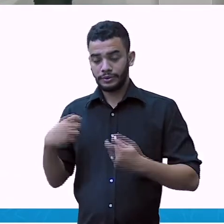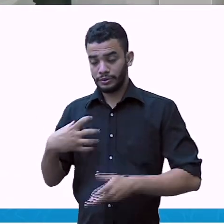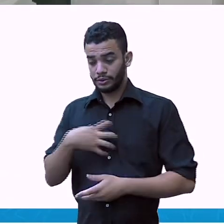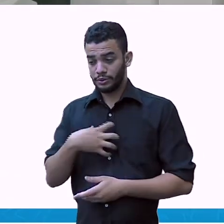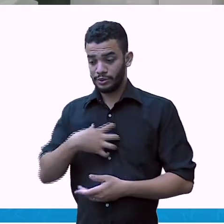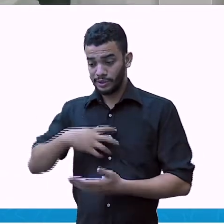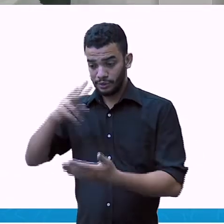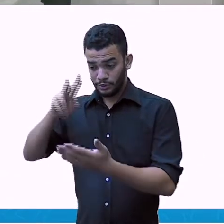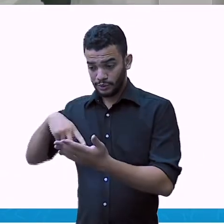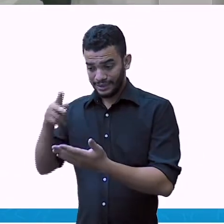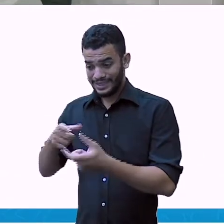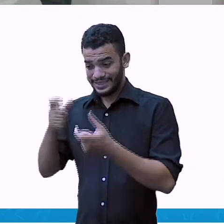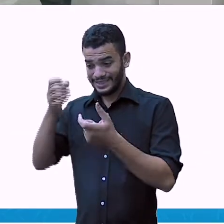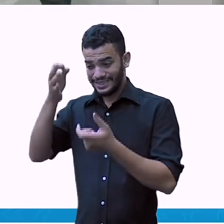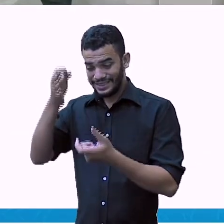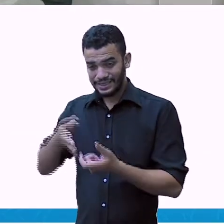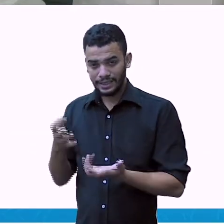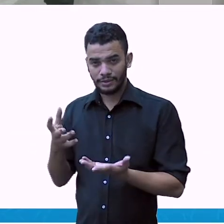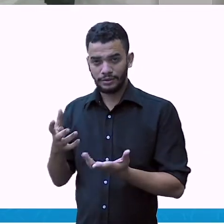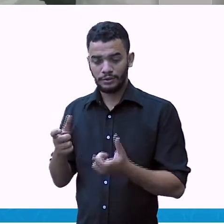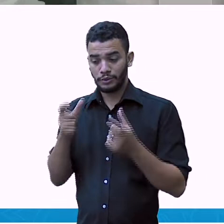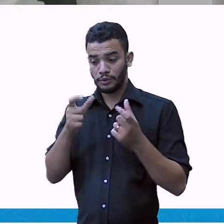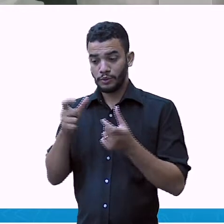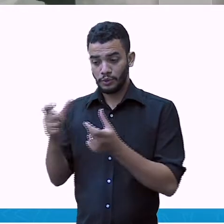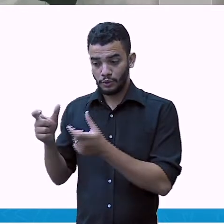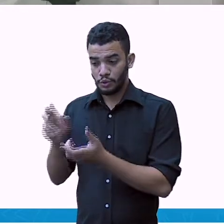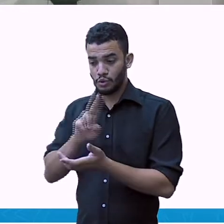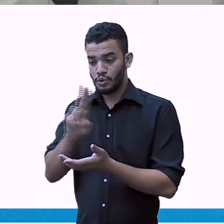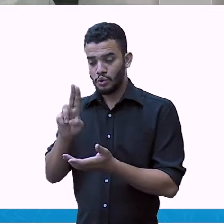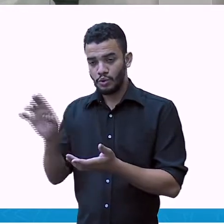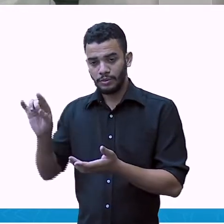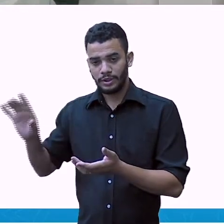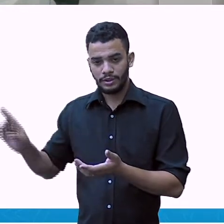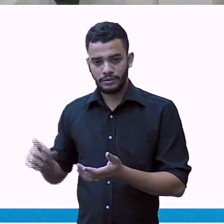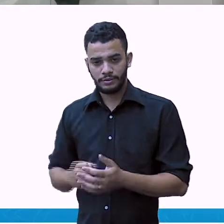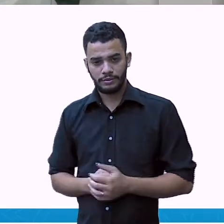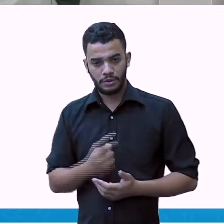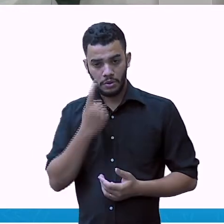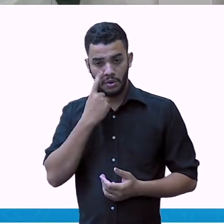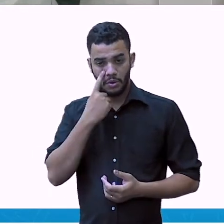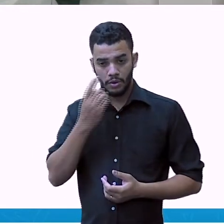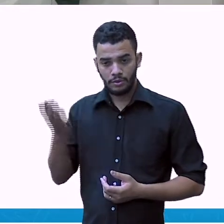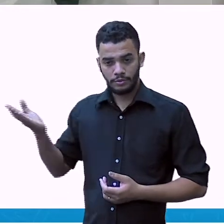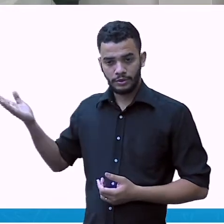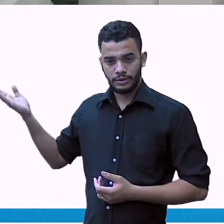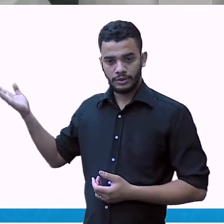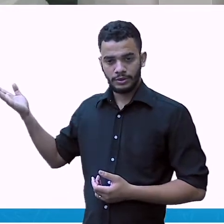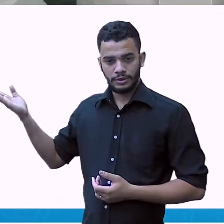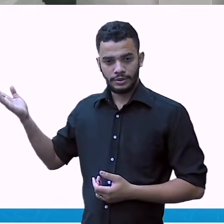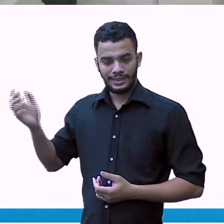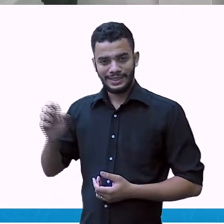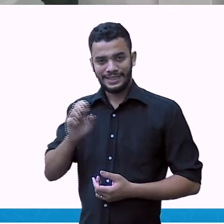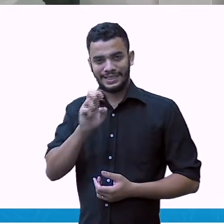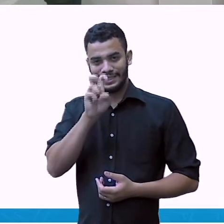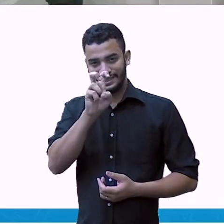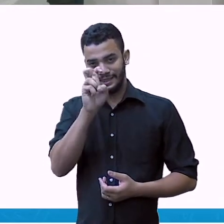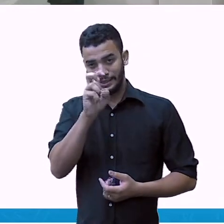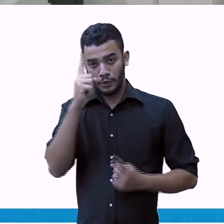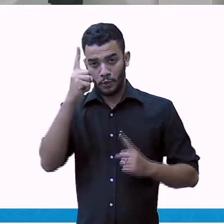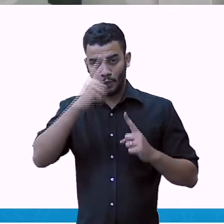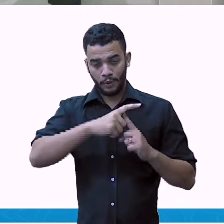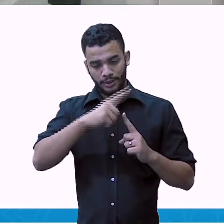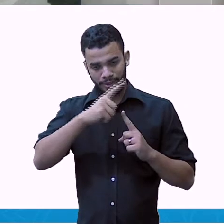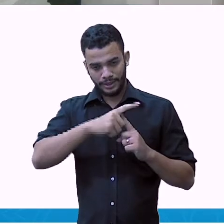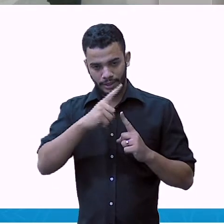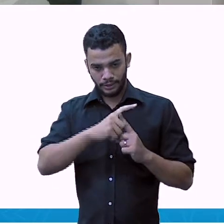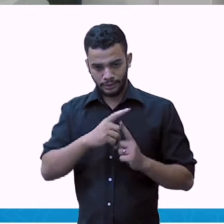seguinte maneira. Agora nós vamos fazer a leitura. 5 inteiros, que é o que está antes da